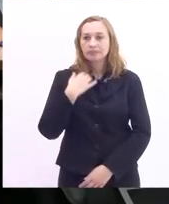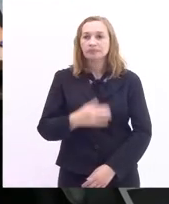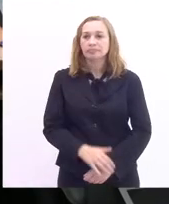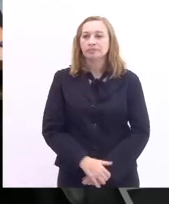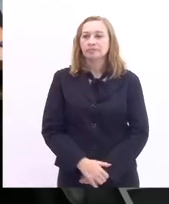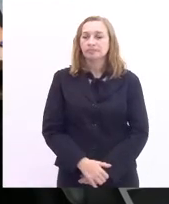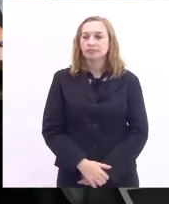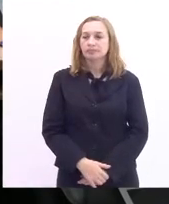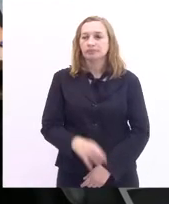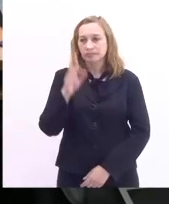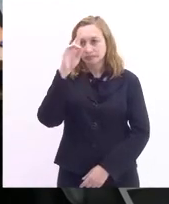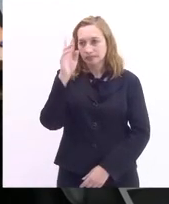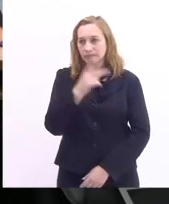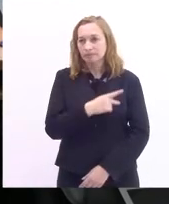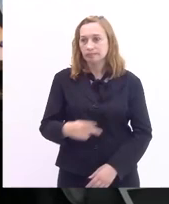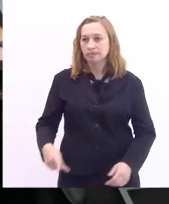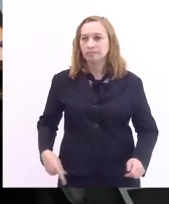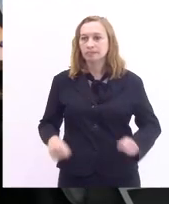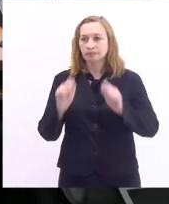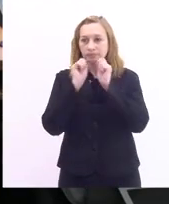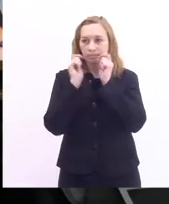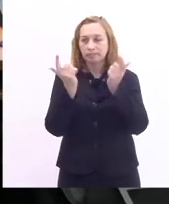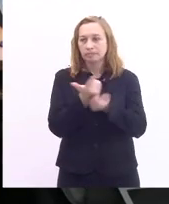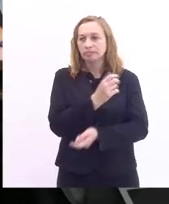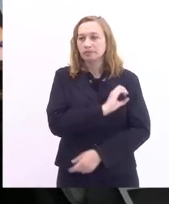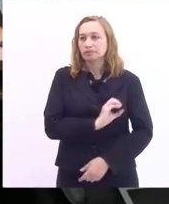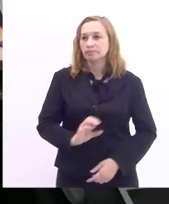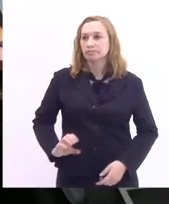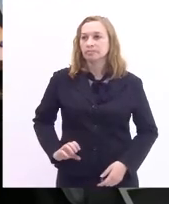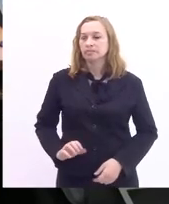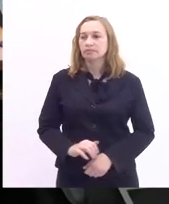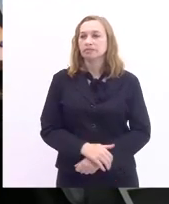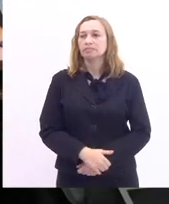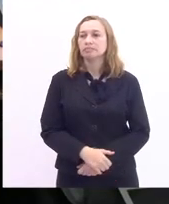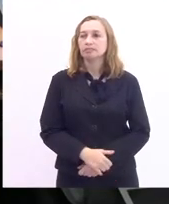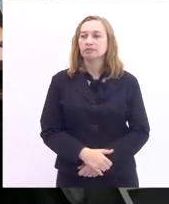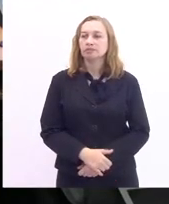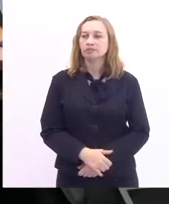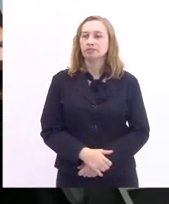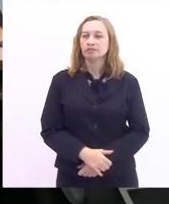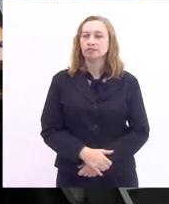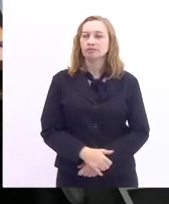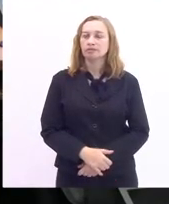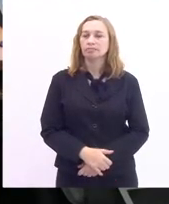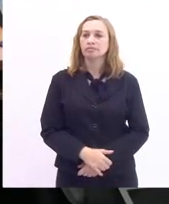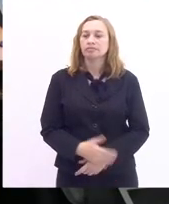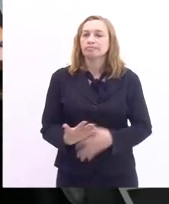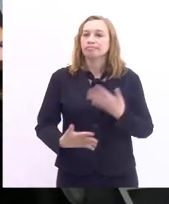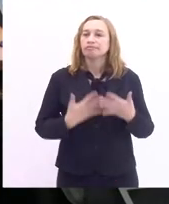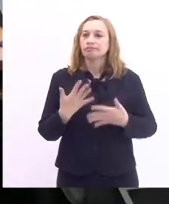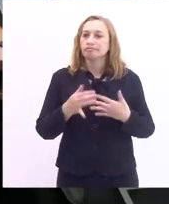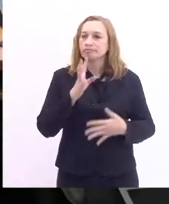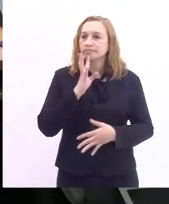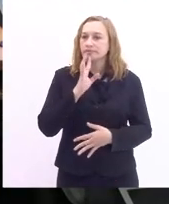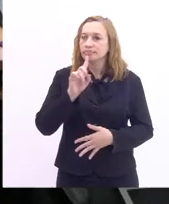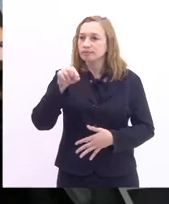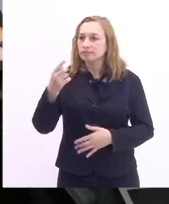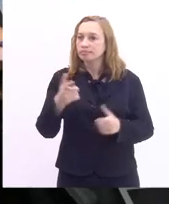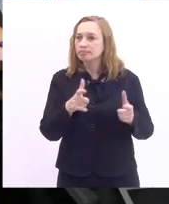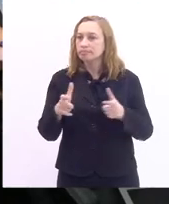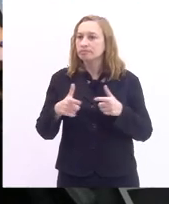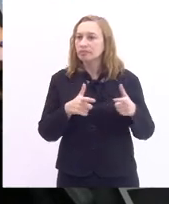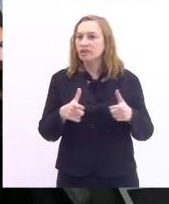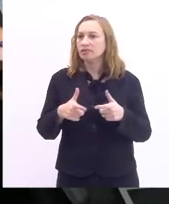o senhor presidente da alerj André Ceciliano que já tive o prazer de conhecer em outras